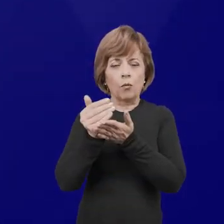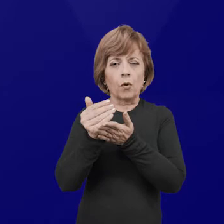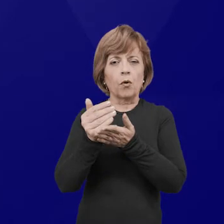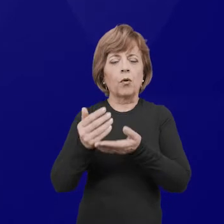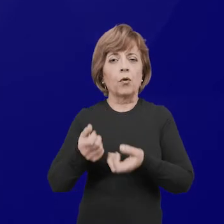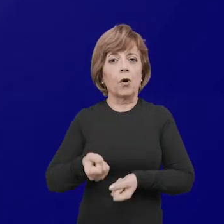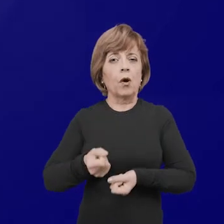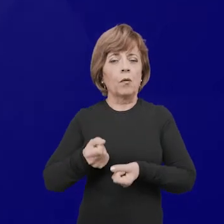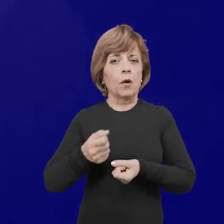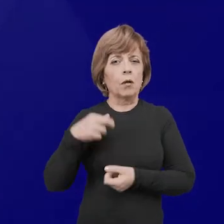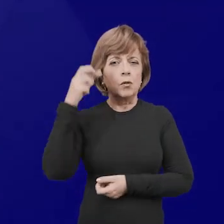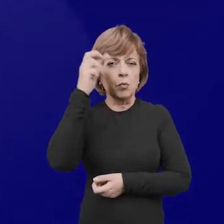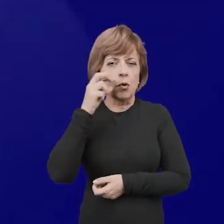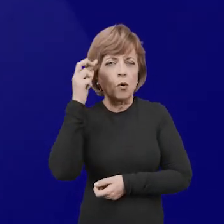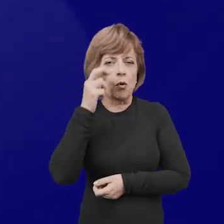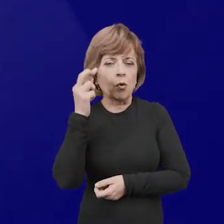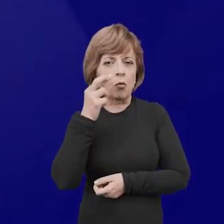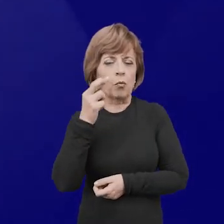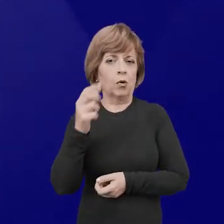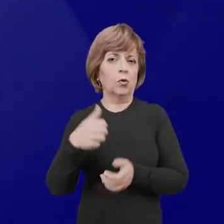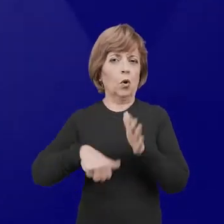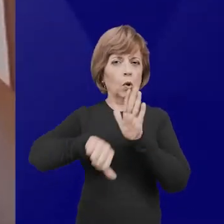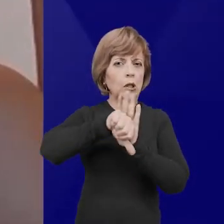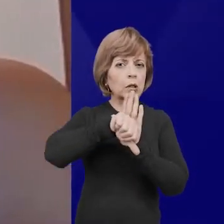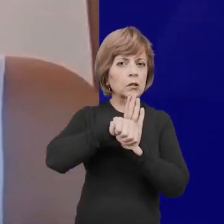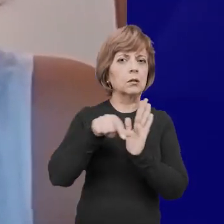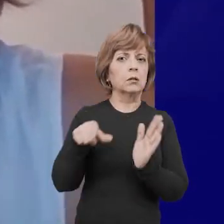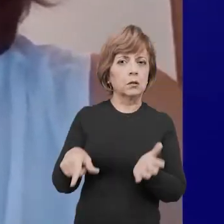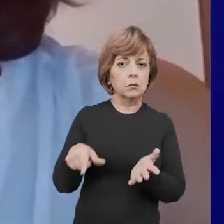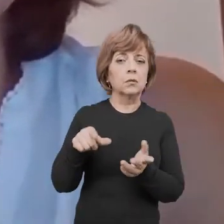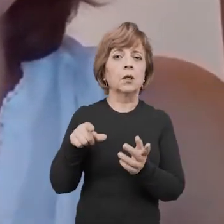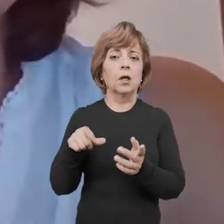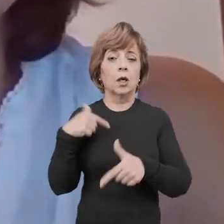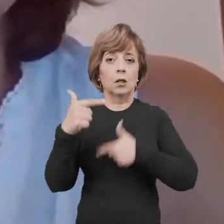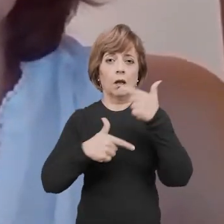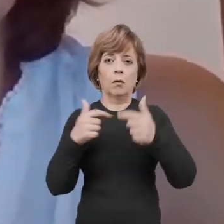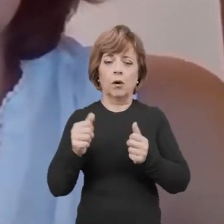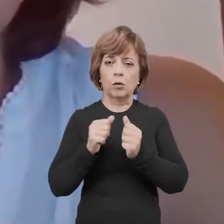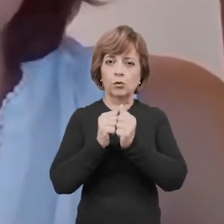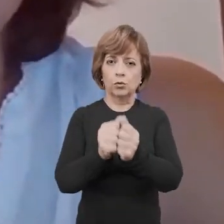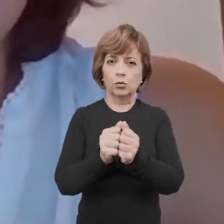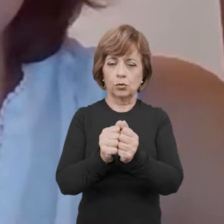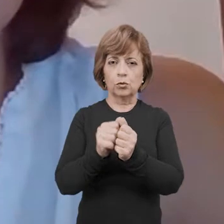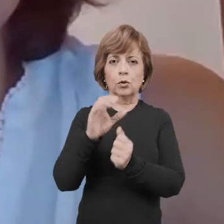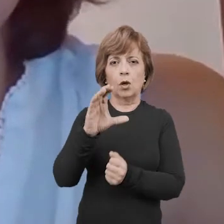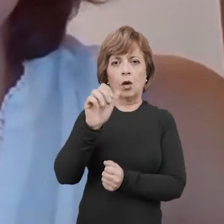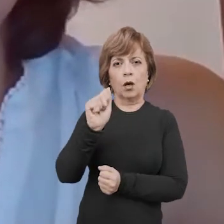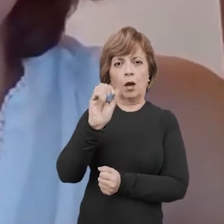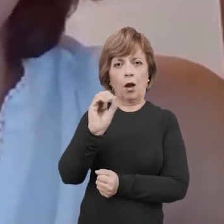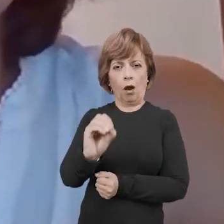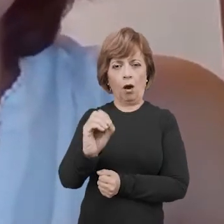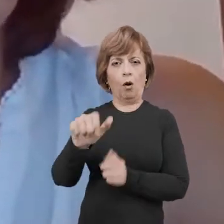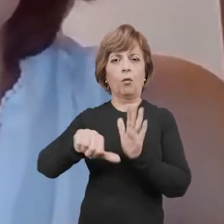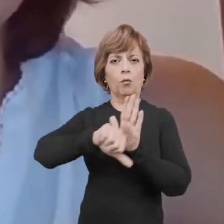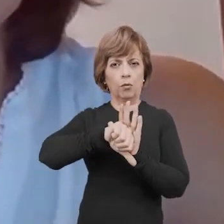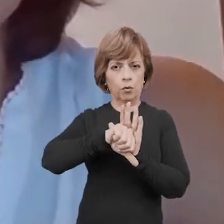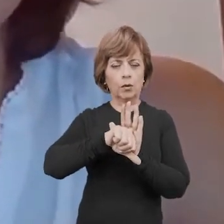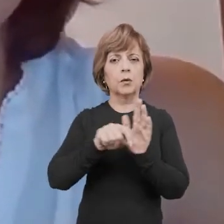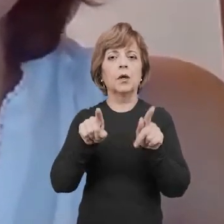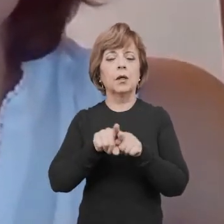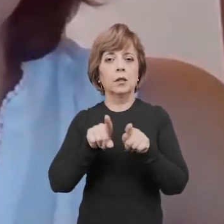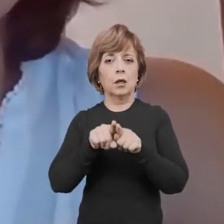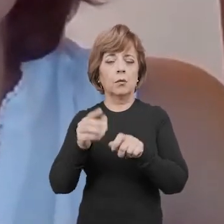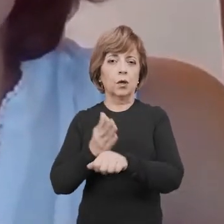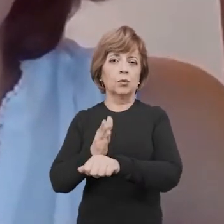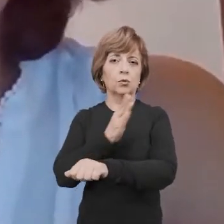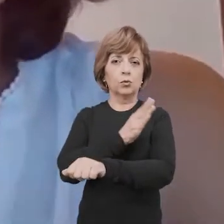de atribuição criminal. Então, a gente tem trabalhado muito próximo ao CAU Criminal e a